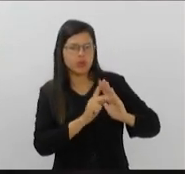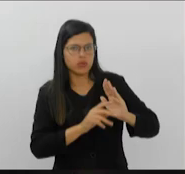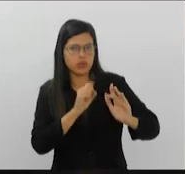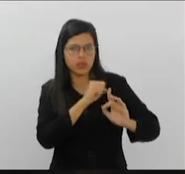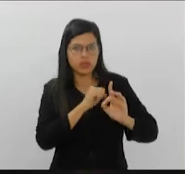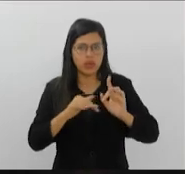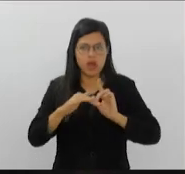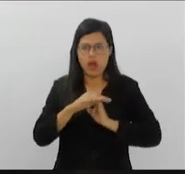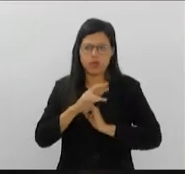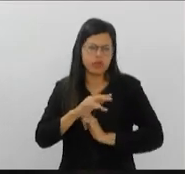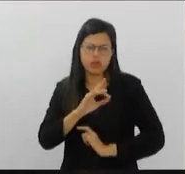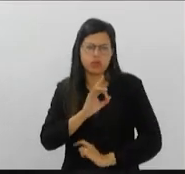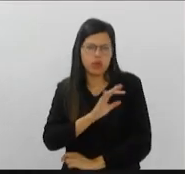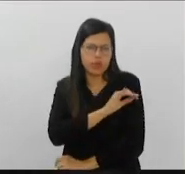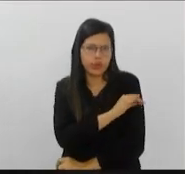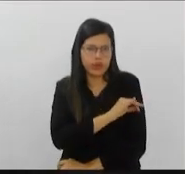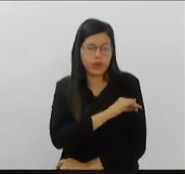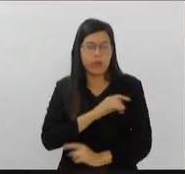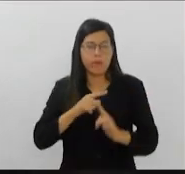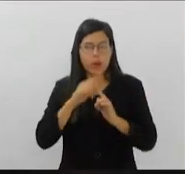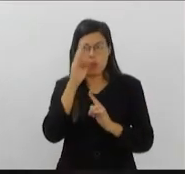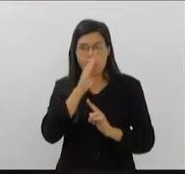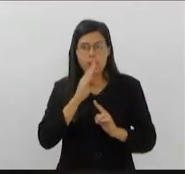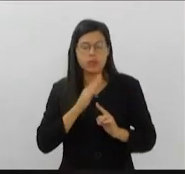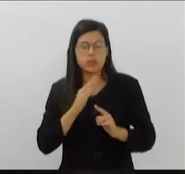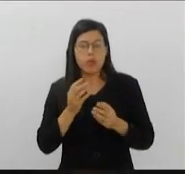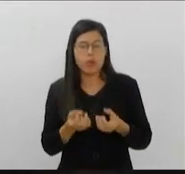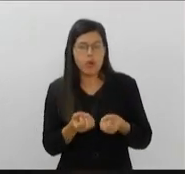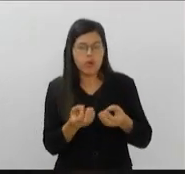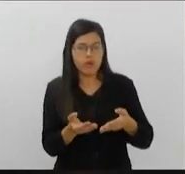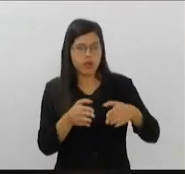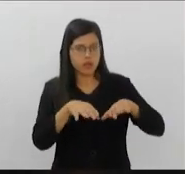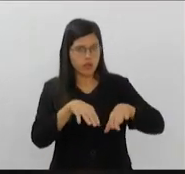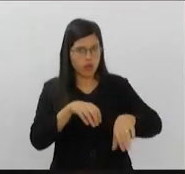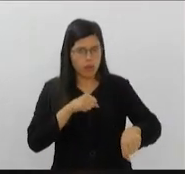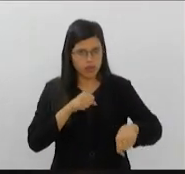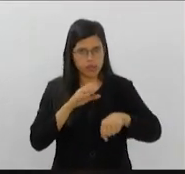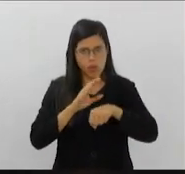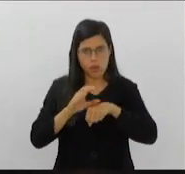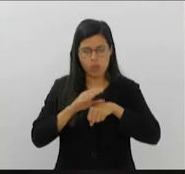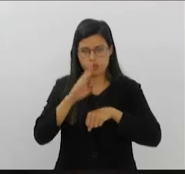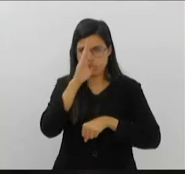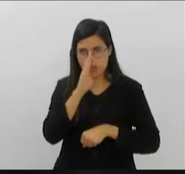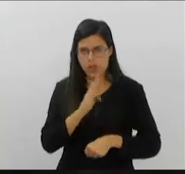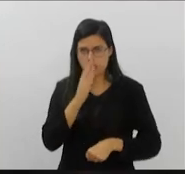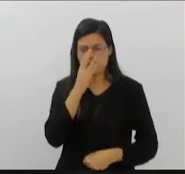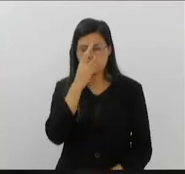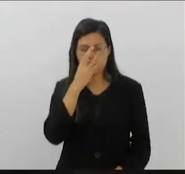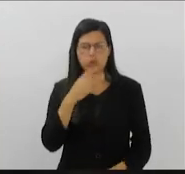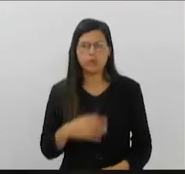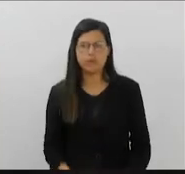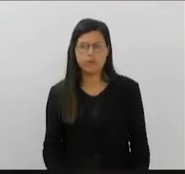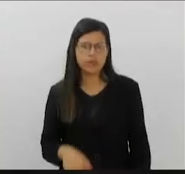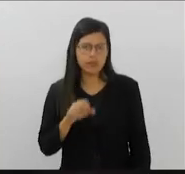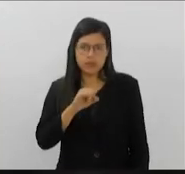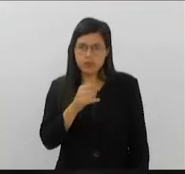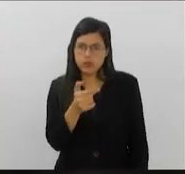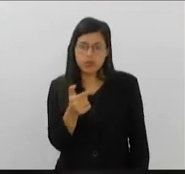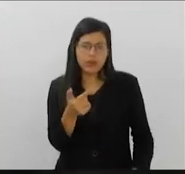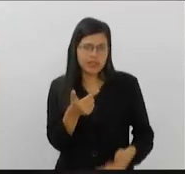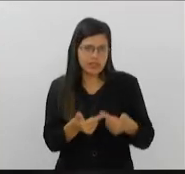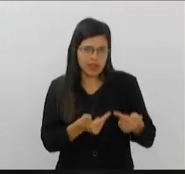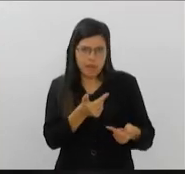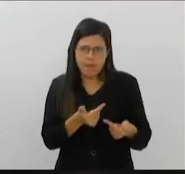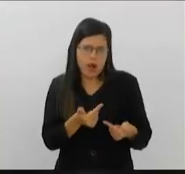mas no Brasil inteiro, para oferecer formações gratuitas. Né, e sem, digamos assim, esse trabalho, eu não estaria